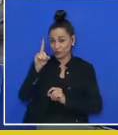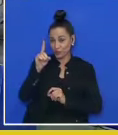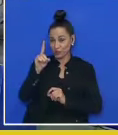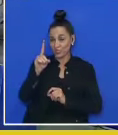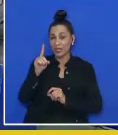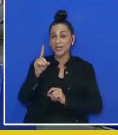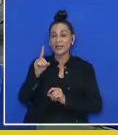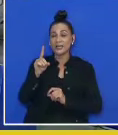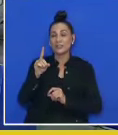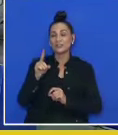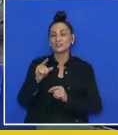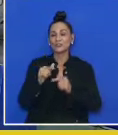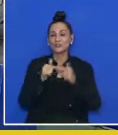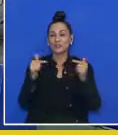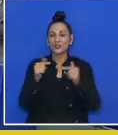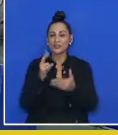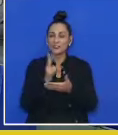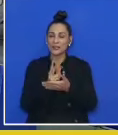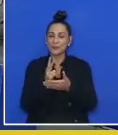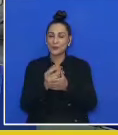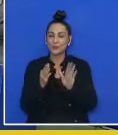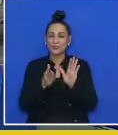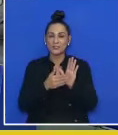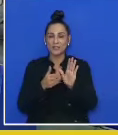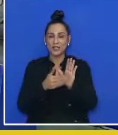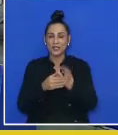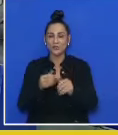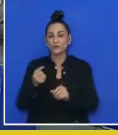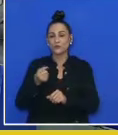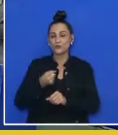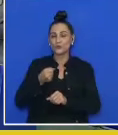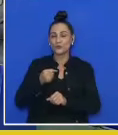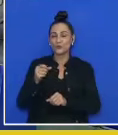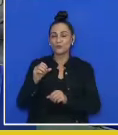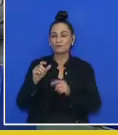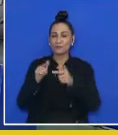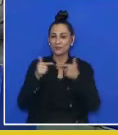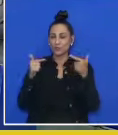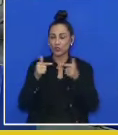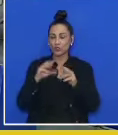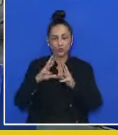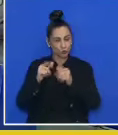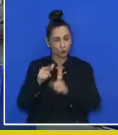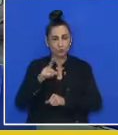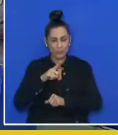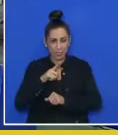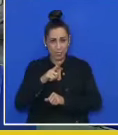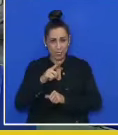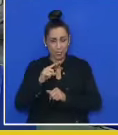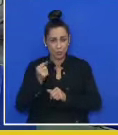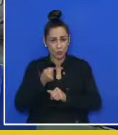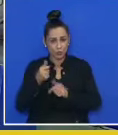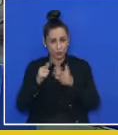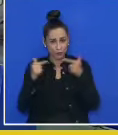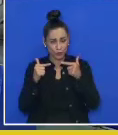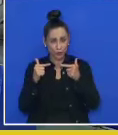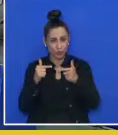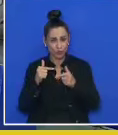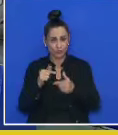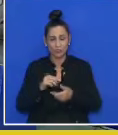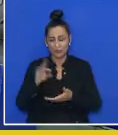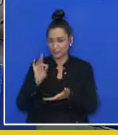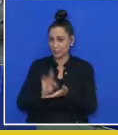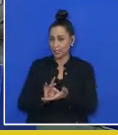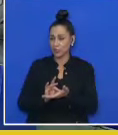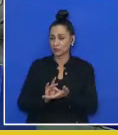loteria onde você aposta sempre os seus números da sorte. Todo mundo tem os seus, não é verdade? Não é verdade, Priscila?